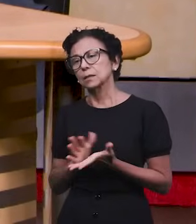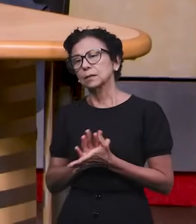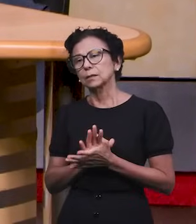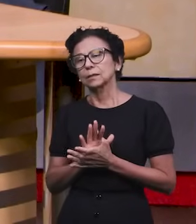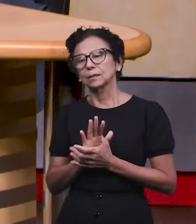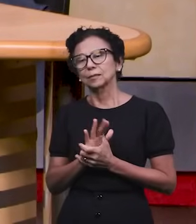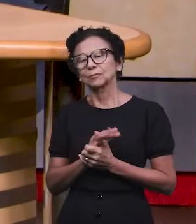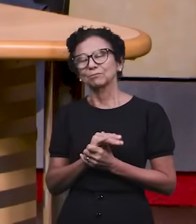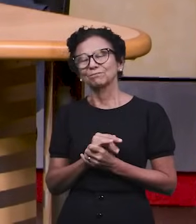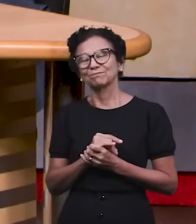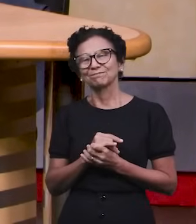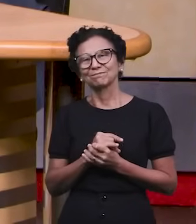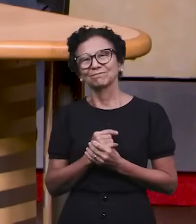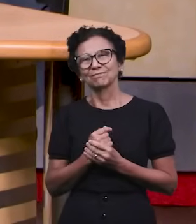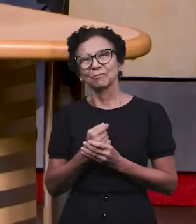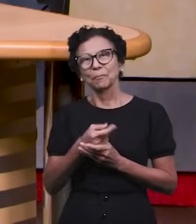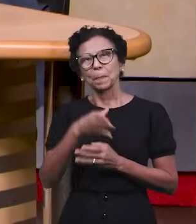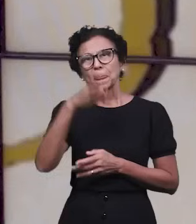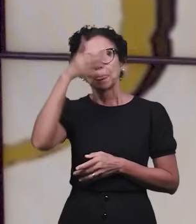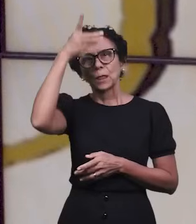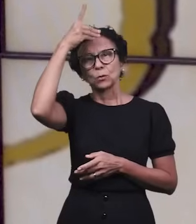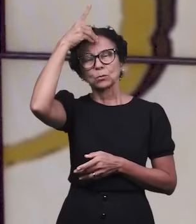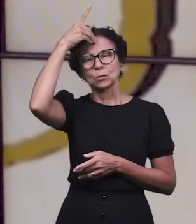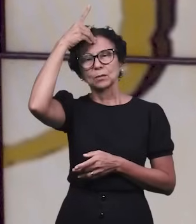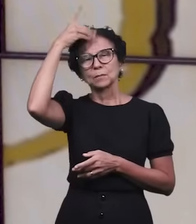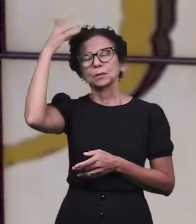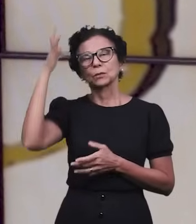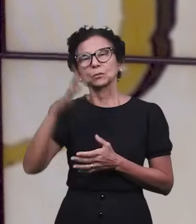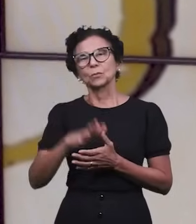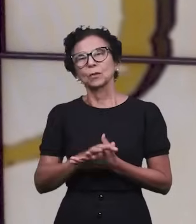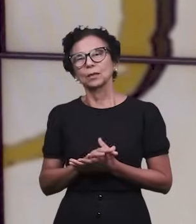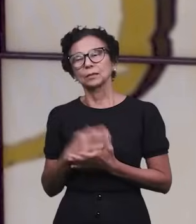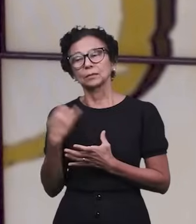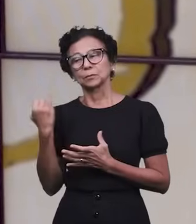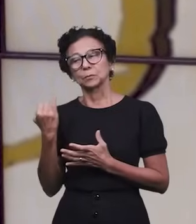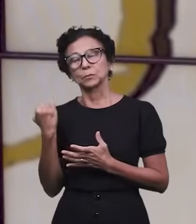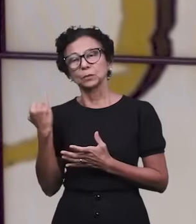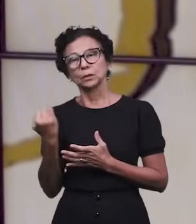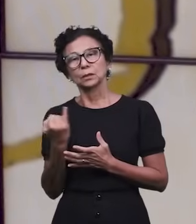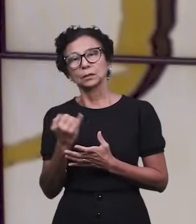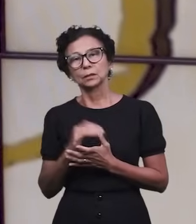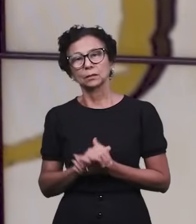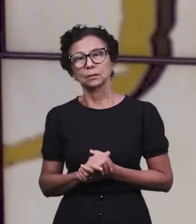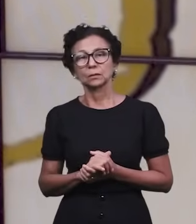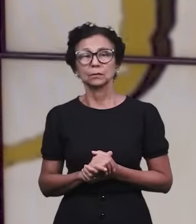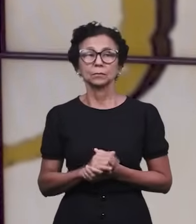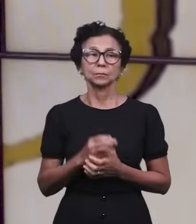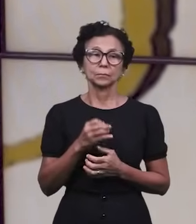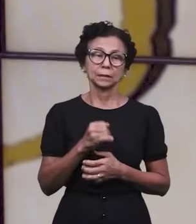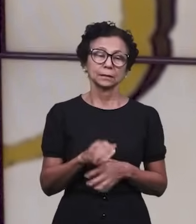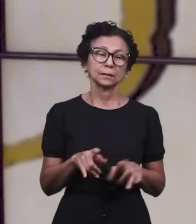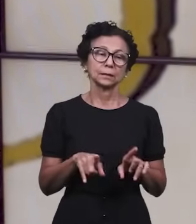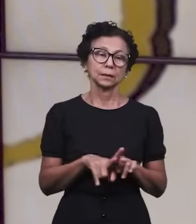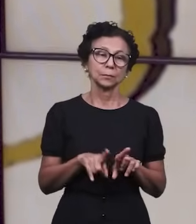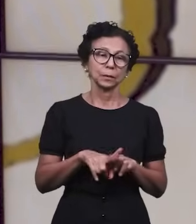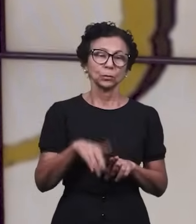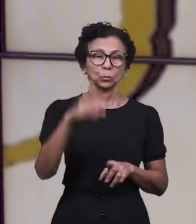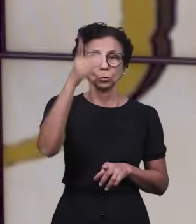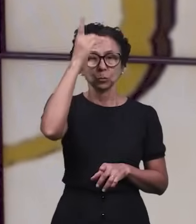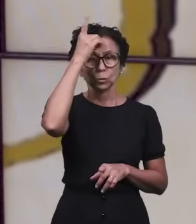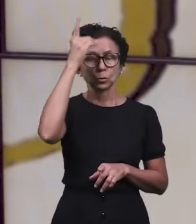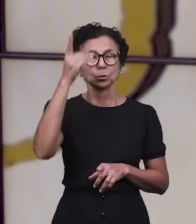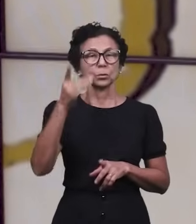grandes riquezas da igreja, mas os dons sem disciplina, sem governo, viram um grande problema dentro da